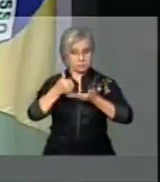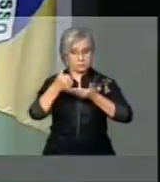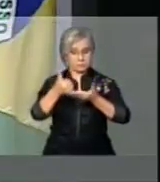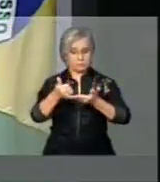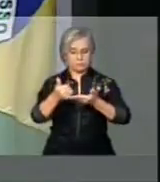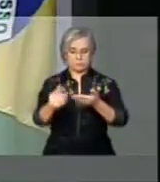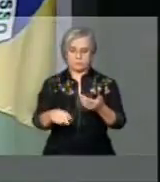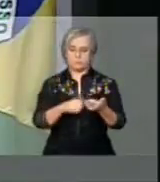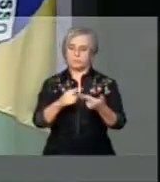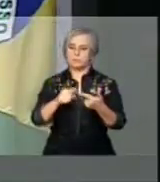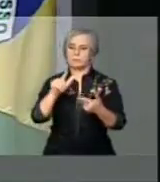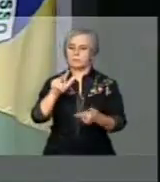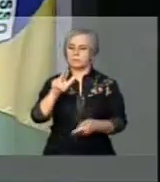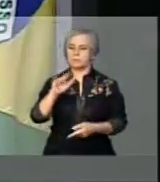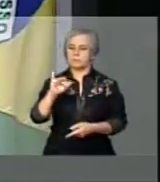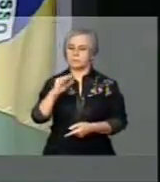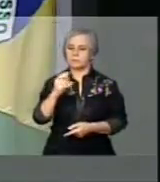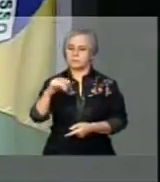senhor Luciano